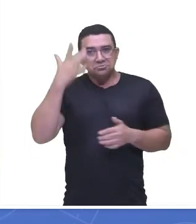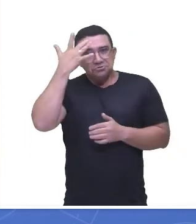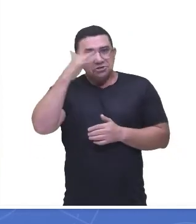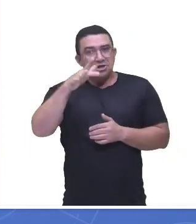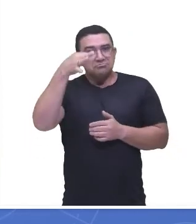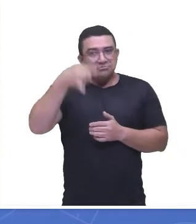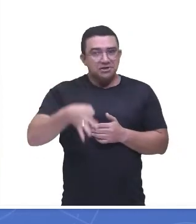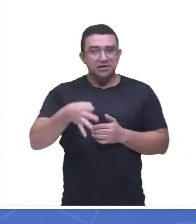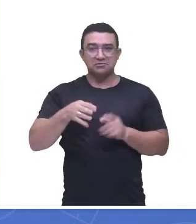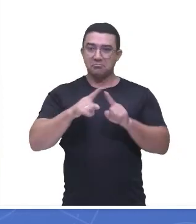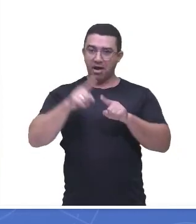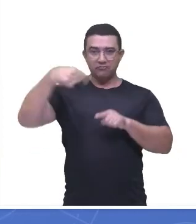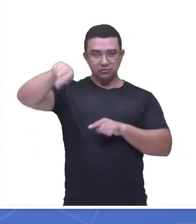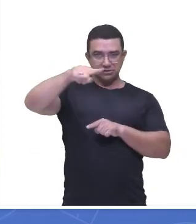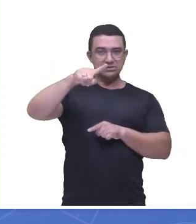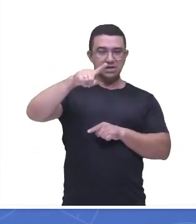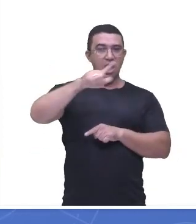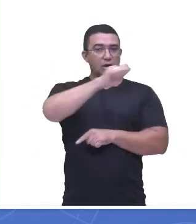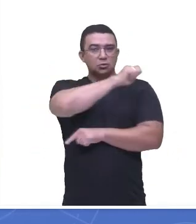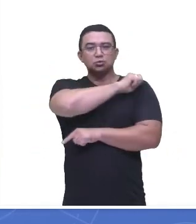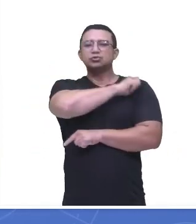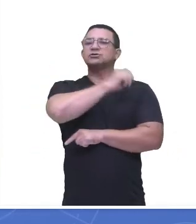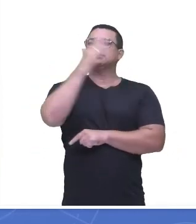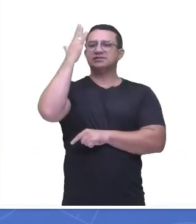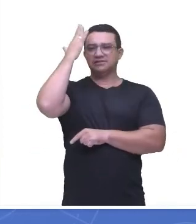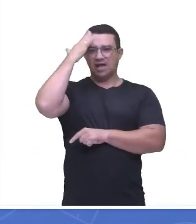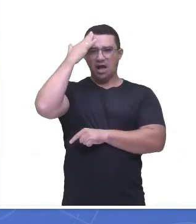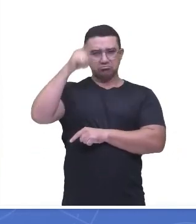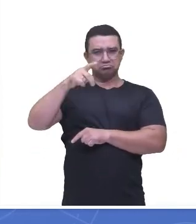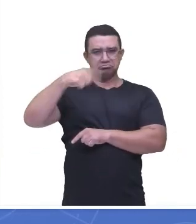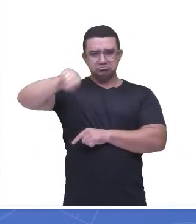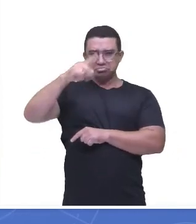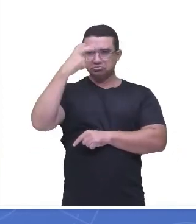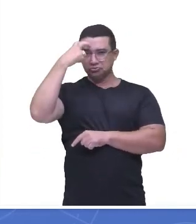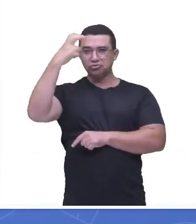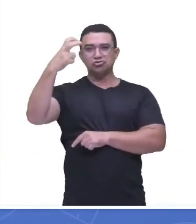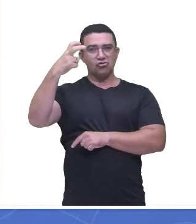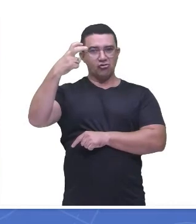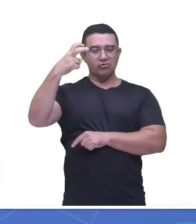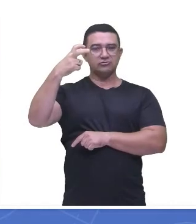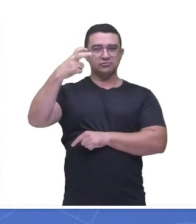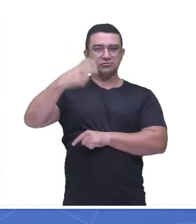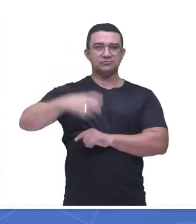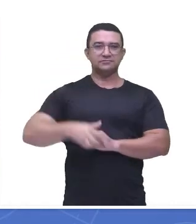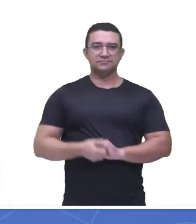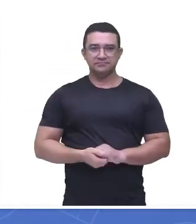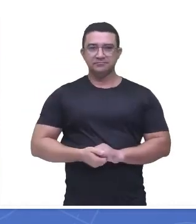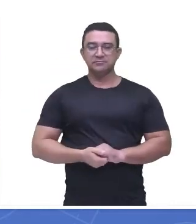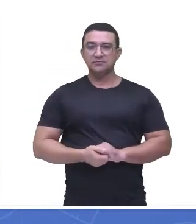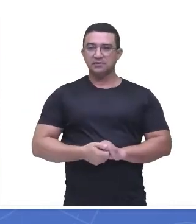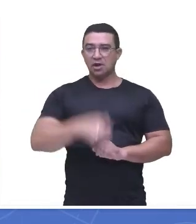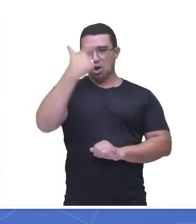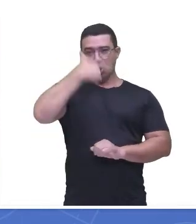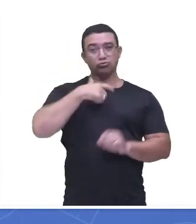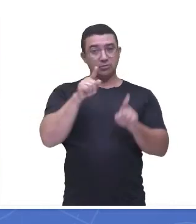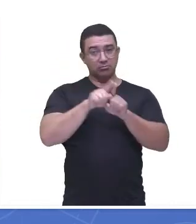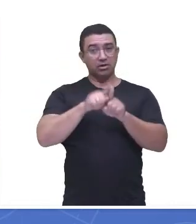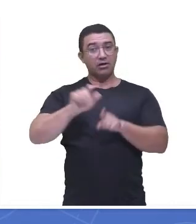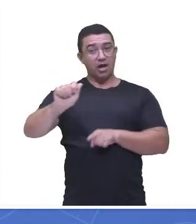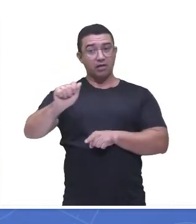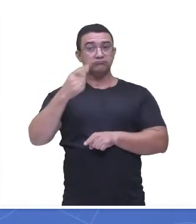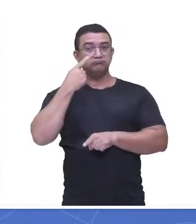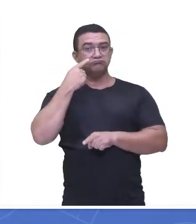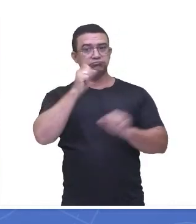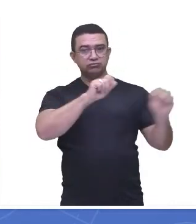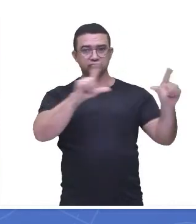mas como eu sei que meus alunos sabem mesmo, são estudiosos, inteligentes, intelectuais, eu também vou ficar com a A. Vamos